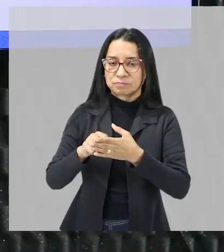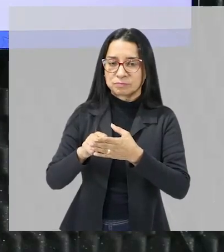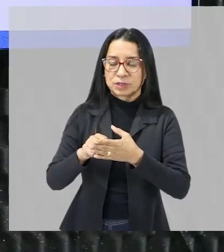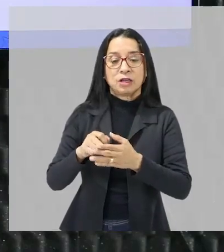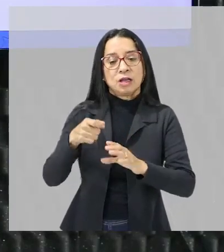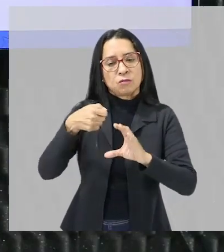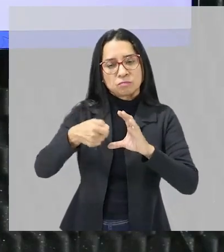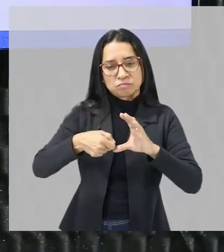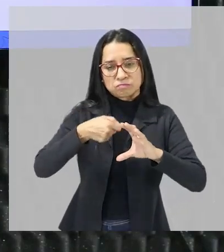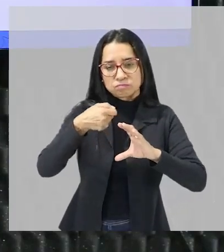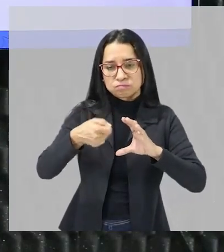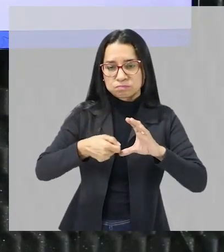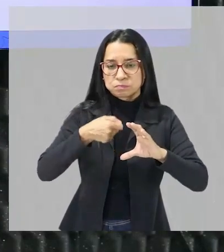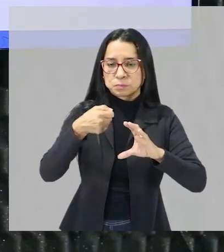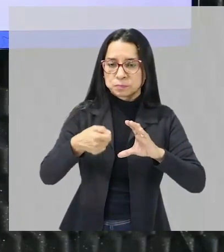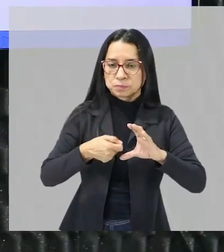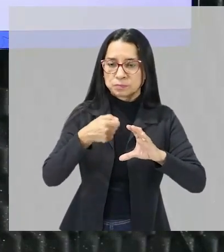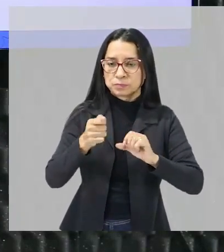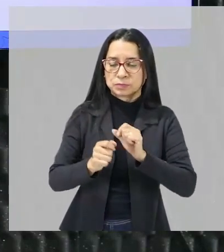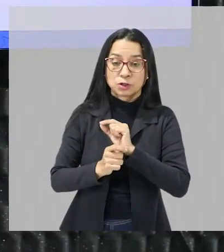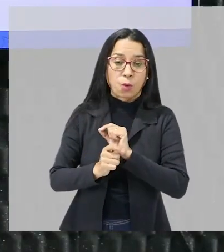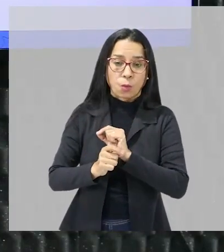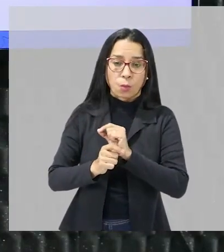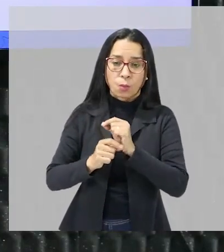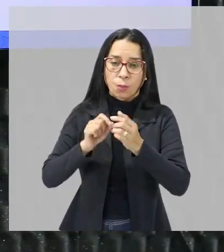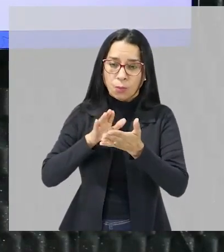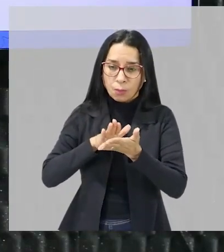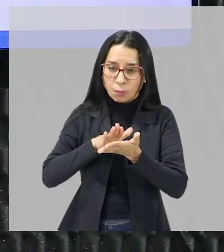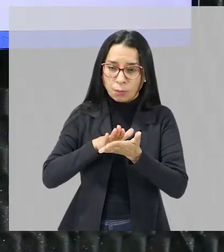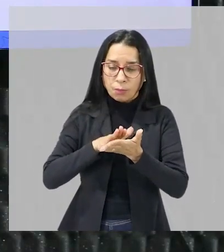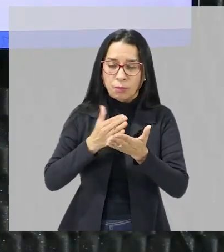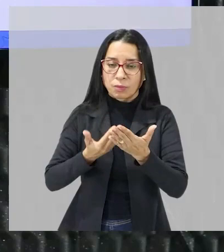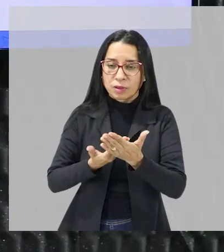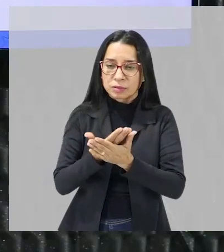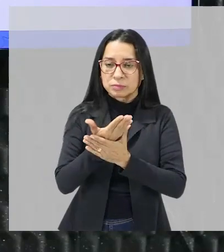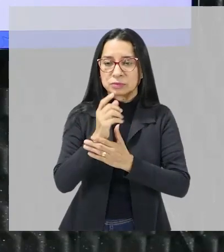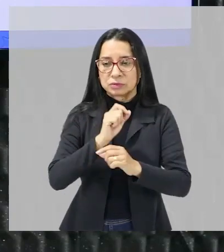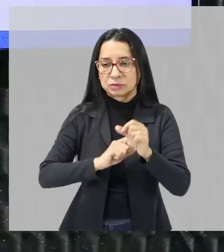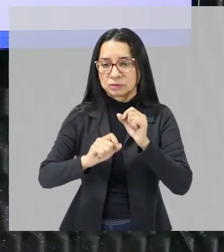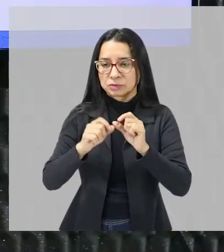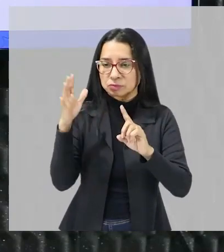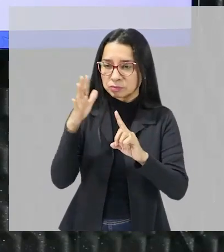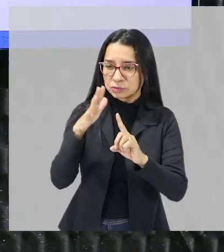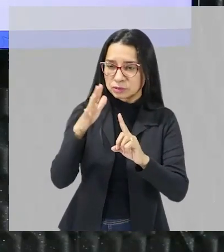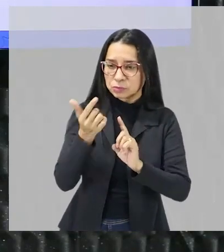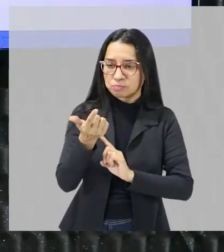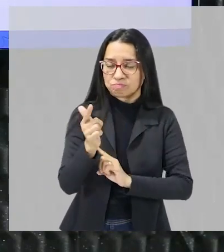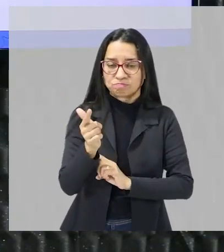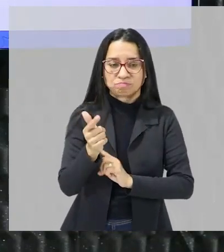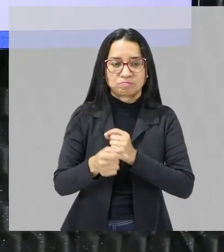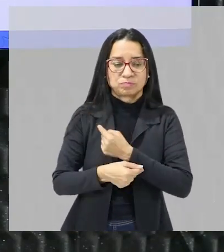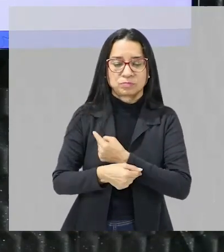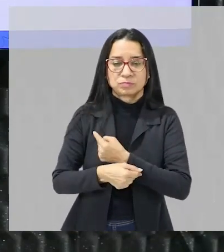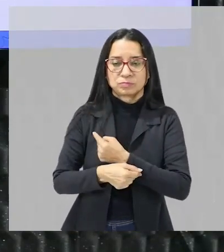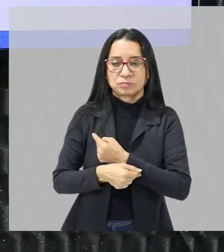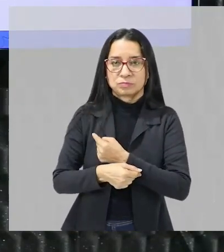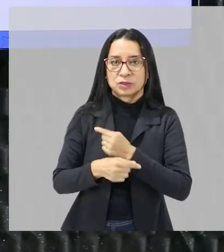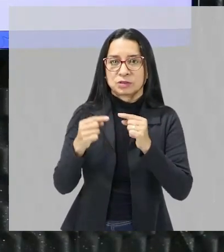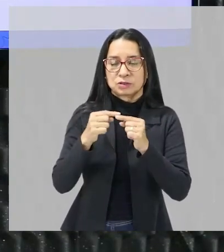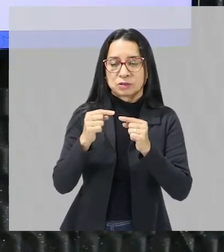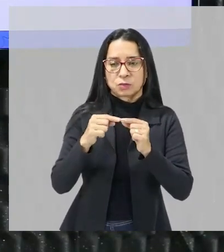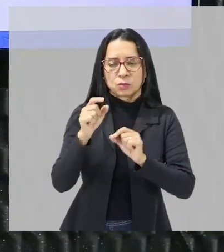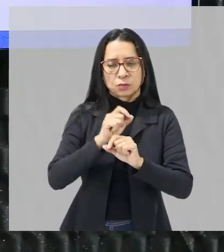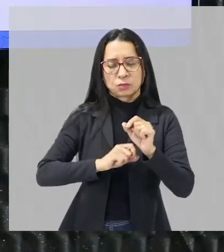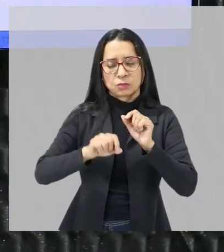sem manipulação não existe. De acordo com esse conceito que a gente está vendo na questão, qualquer coisa que a gente faça ou